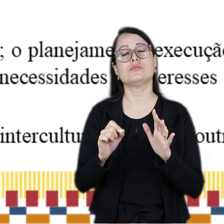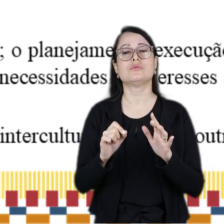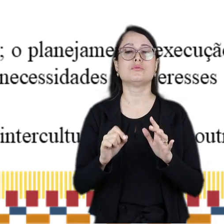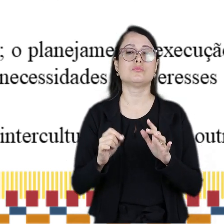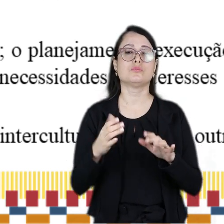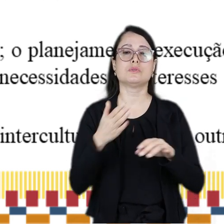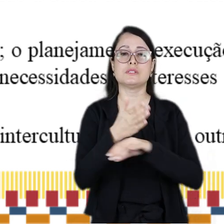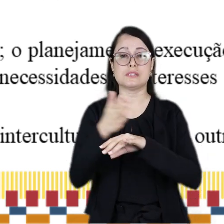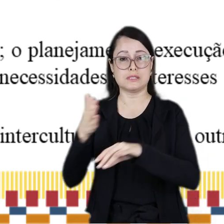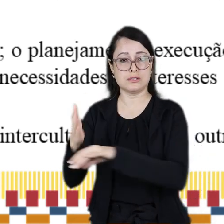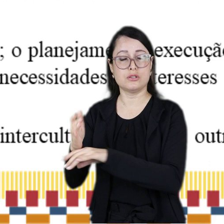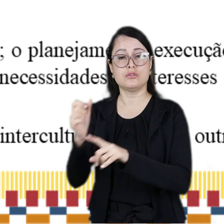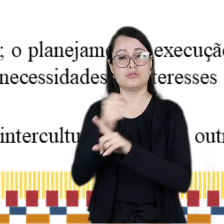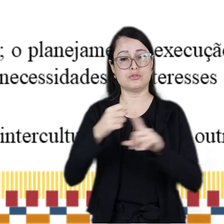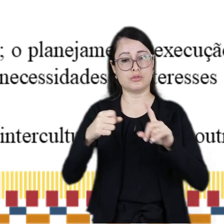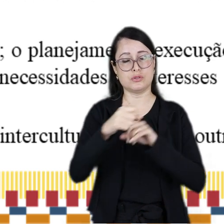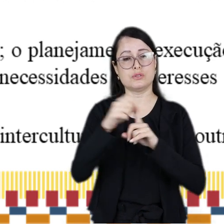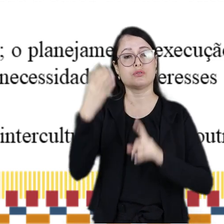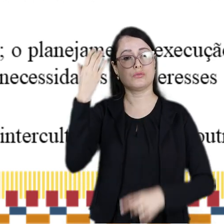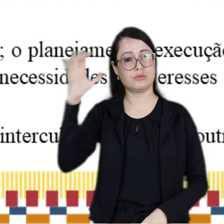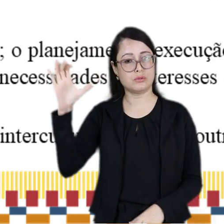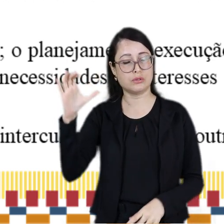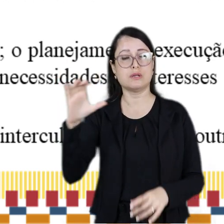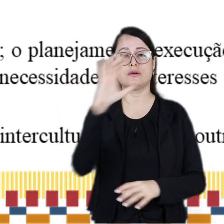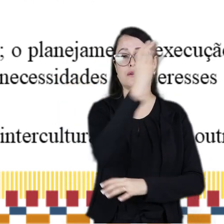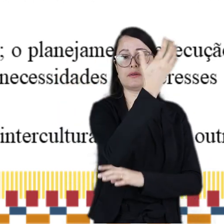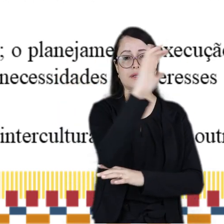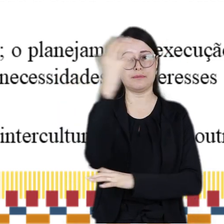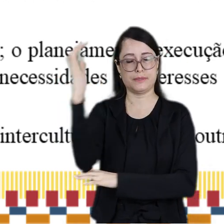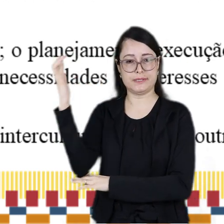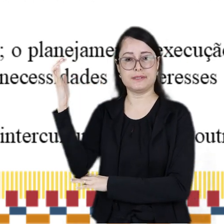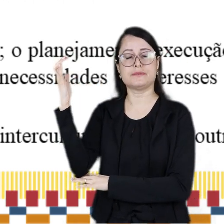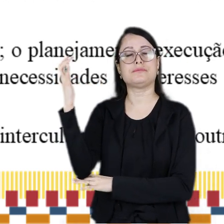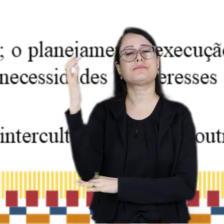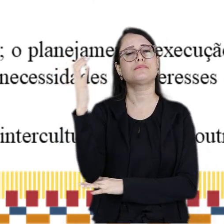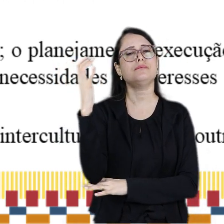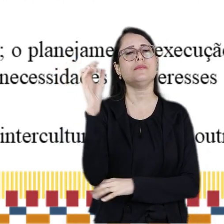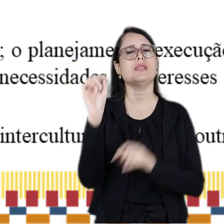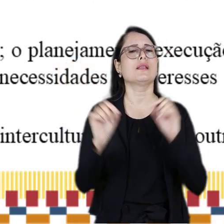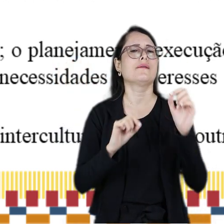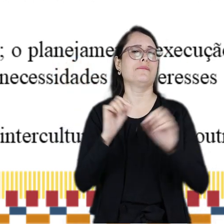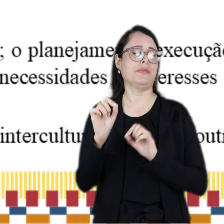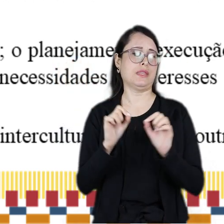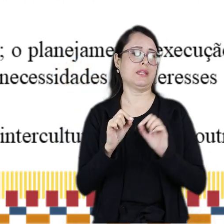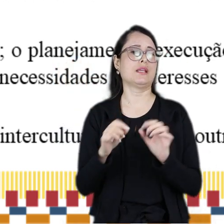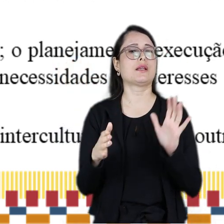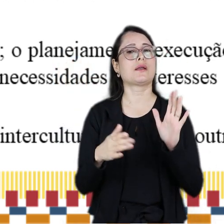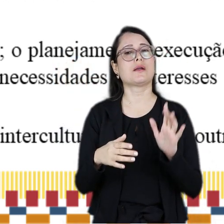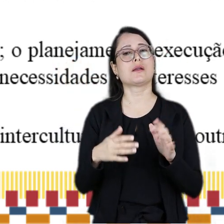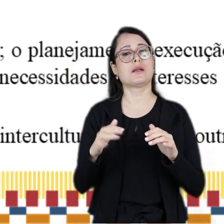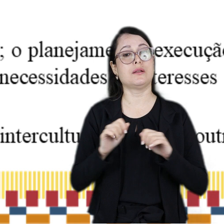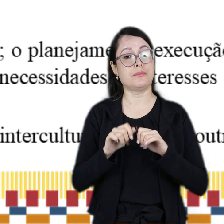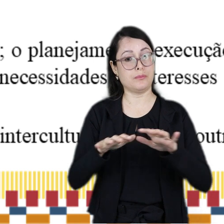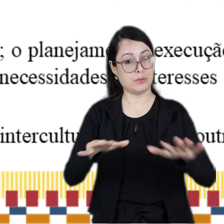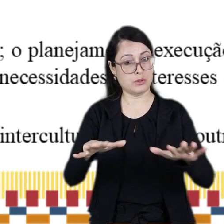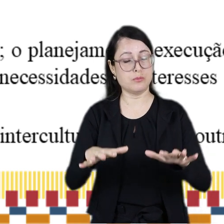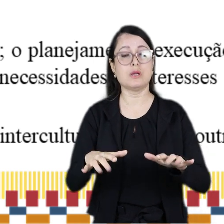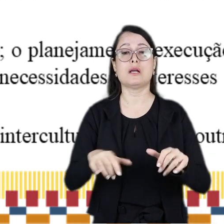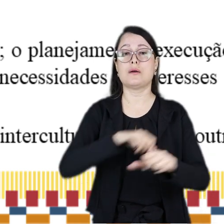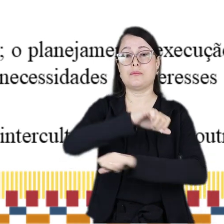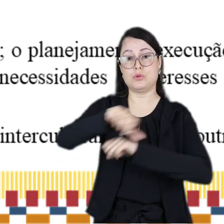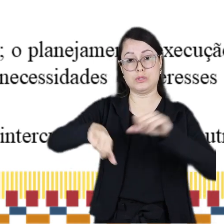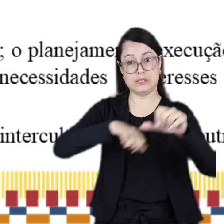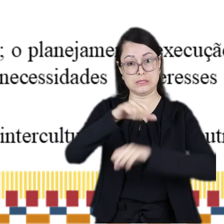sociocultural, ambiental, né? Que os leve a promover transformações positivas na comunidade.